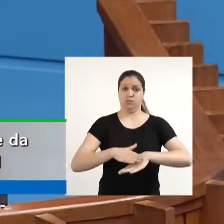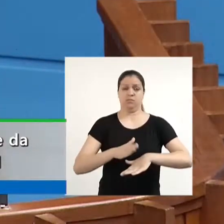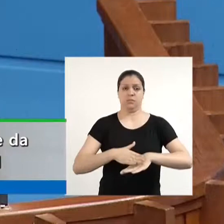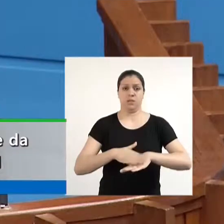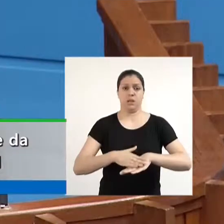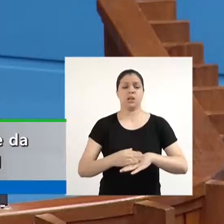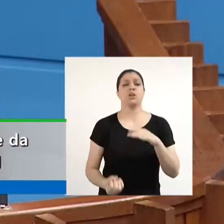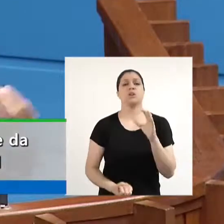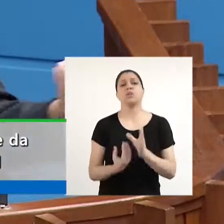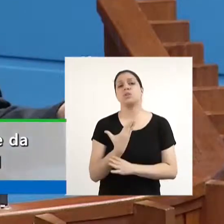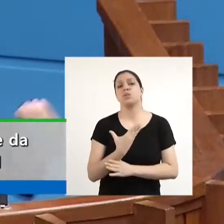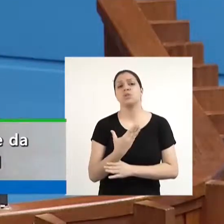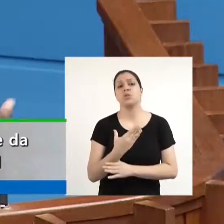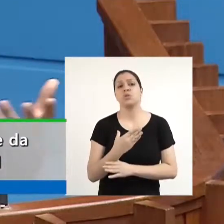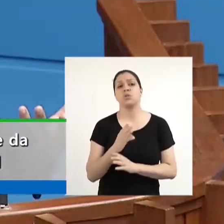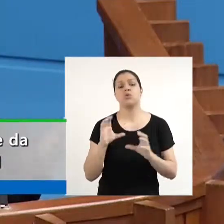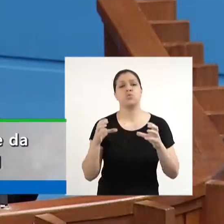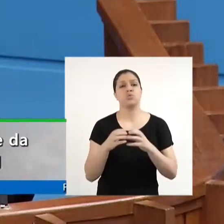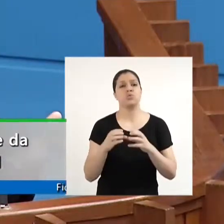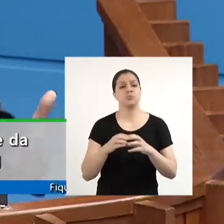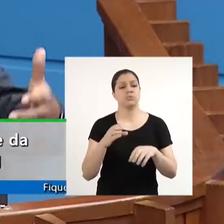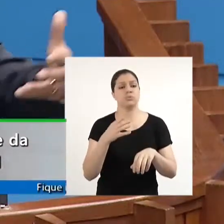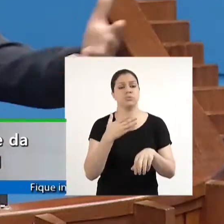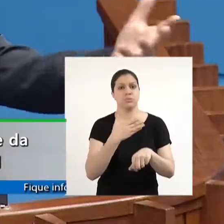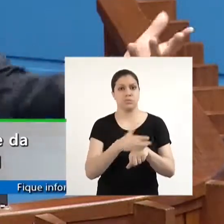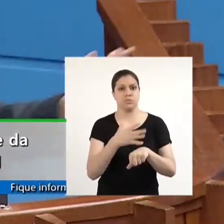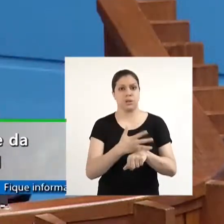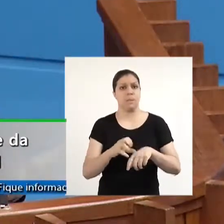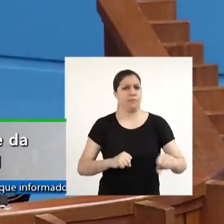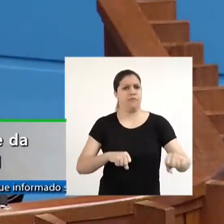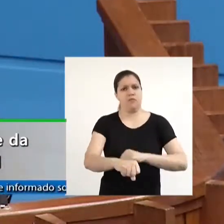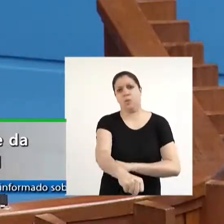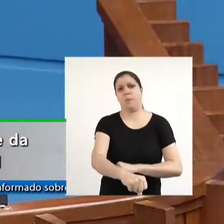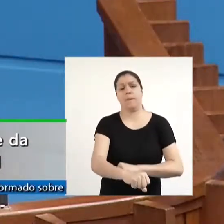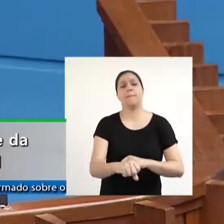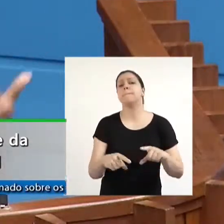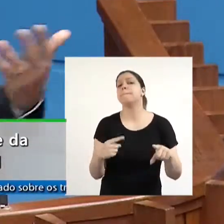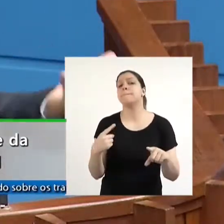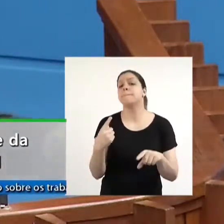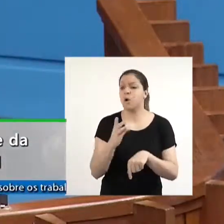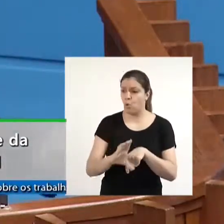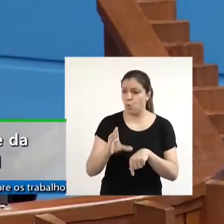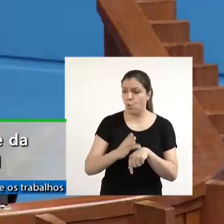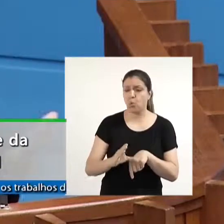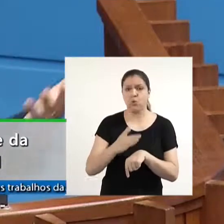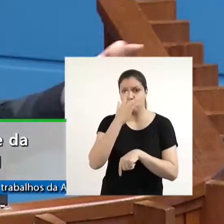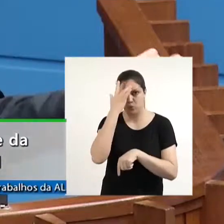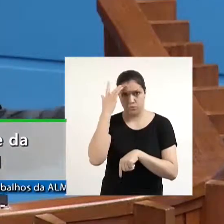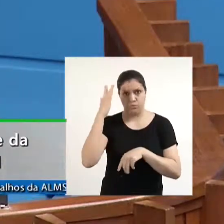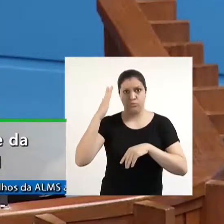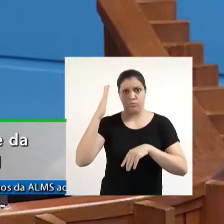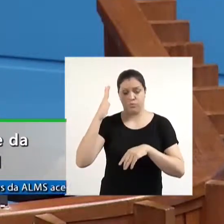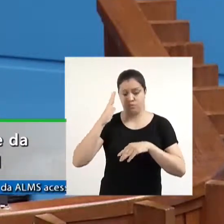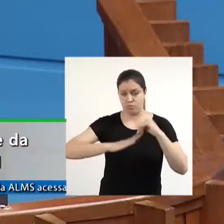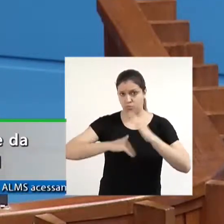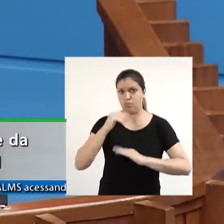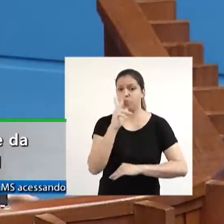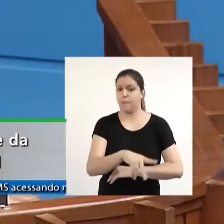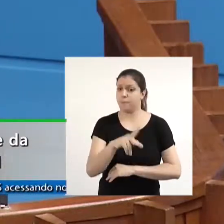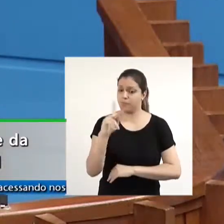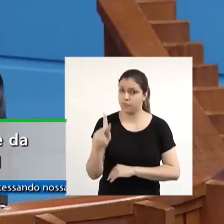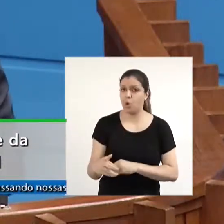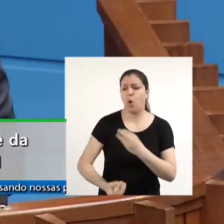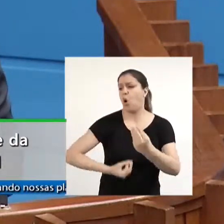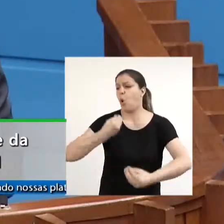de Formação, para que nós capacitemos os educadores como lidar com este aluno que passa